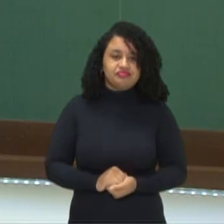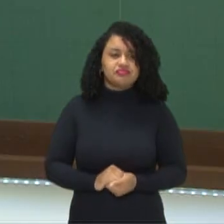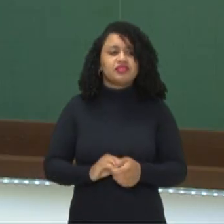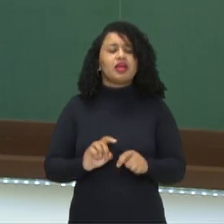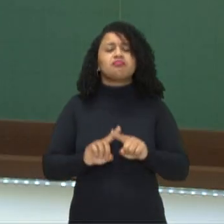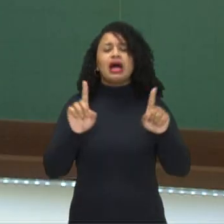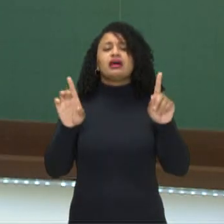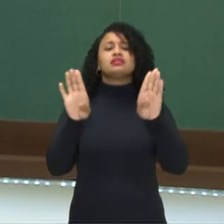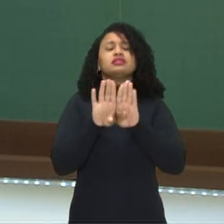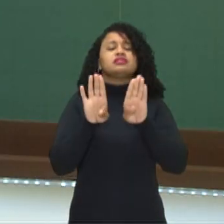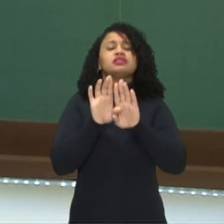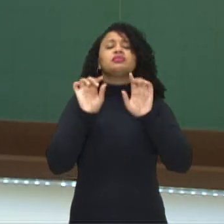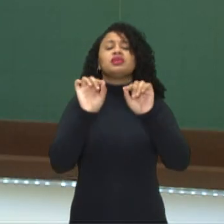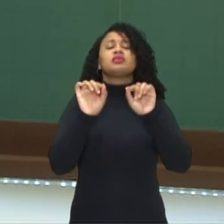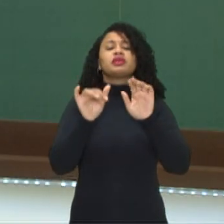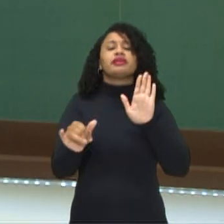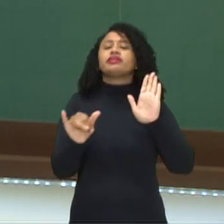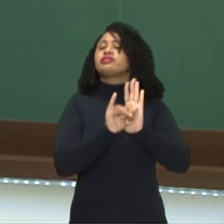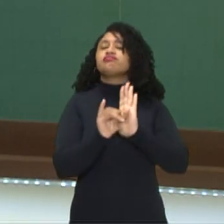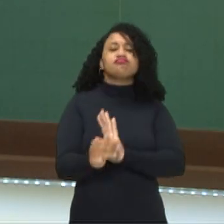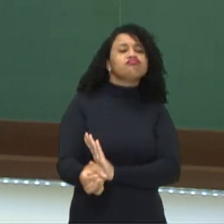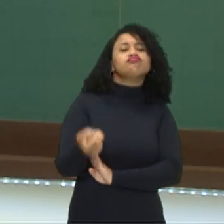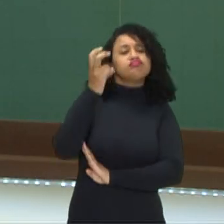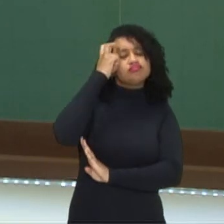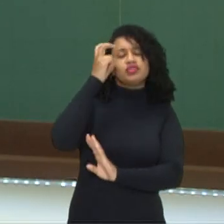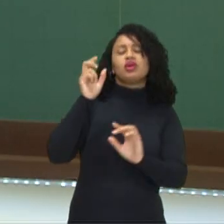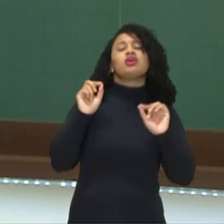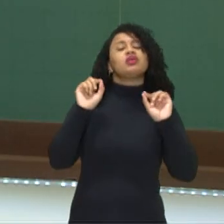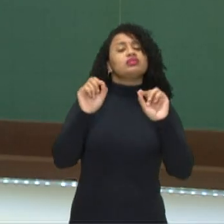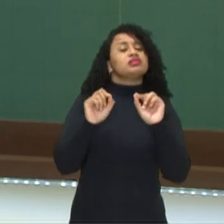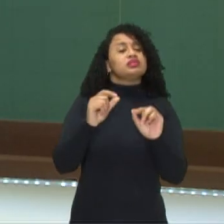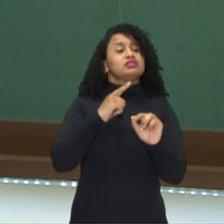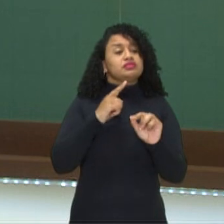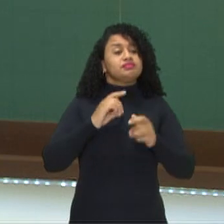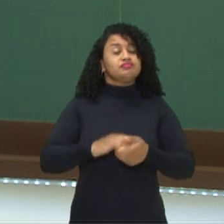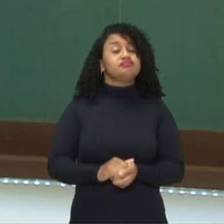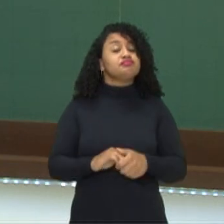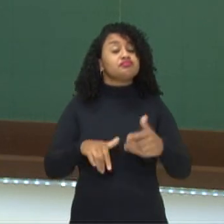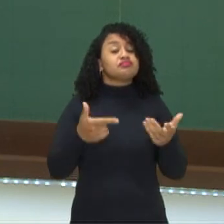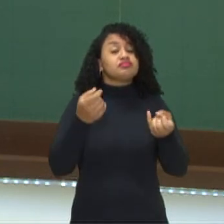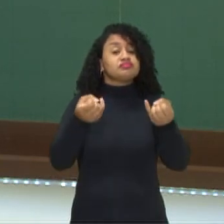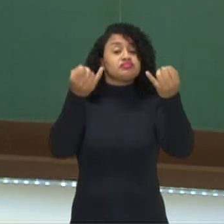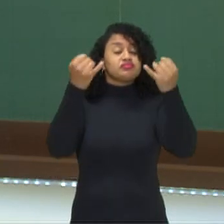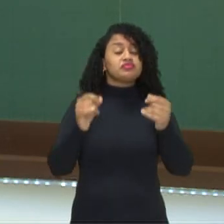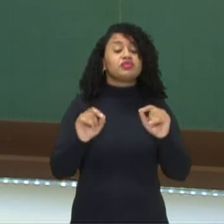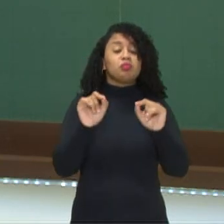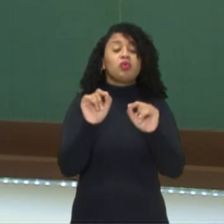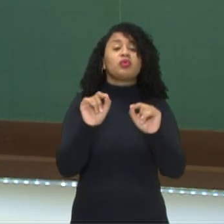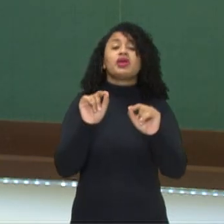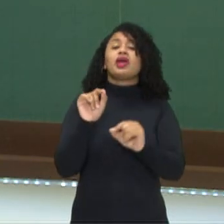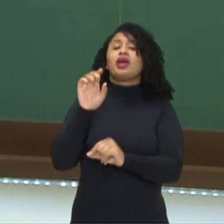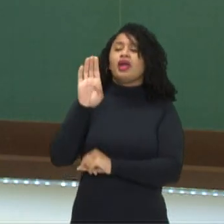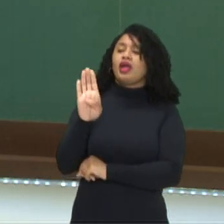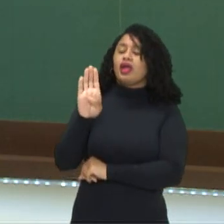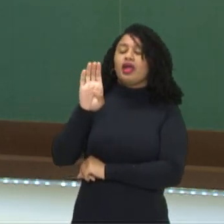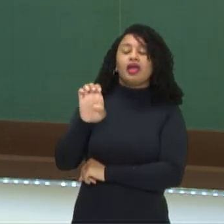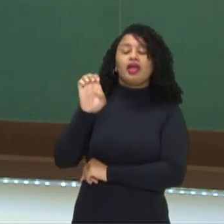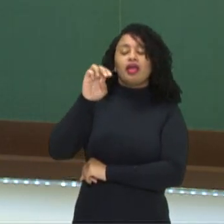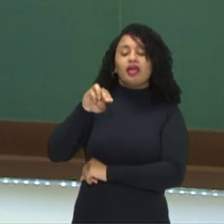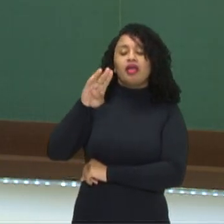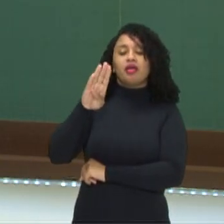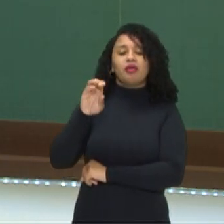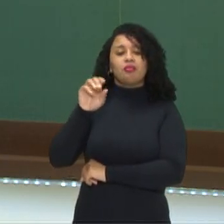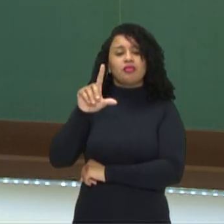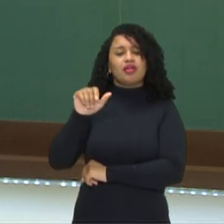Mas falando também de identidade cultural, né? O que compõe? A gente vai falar um pouquinho da embolada. Embolada, professora? O